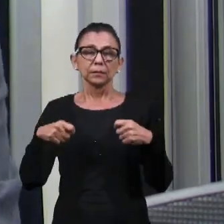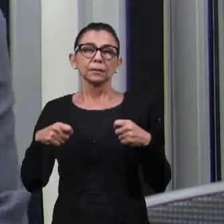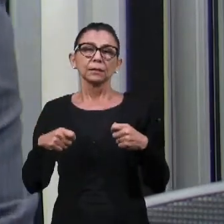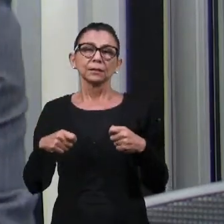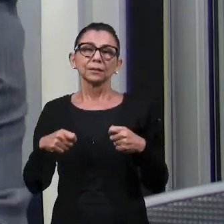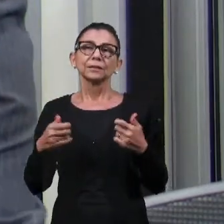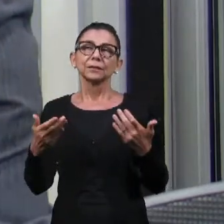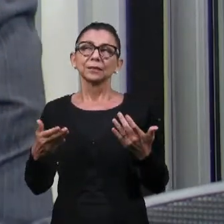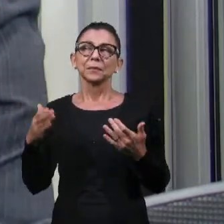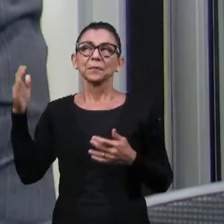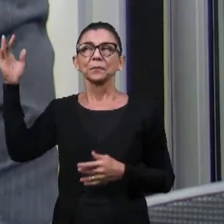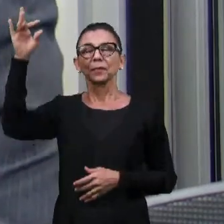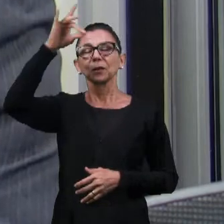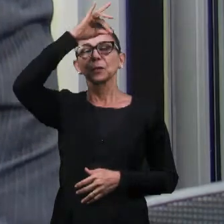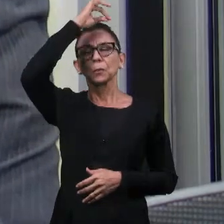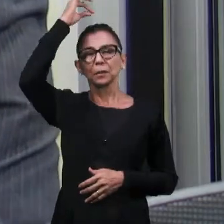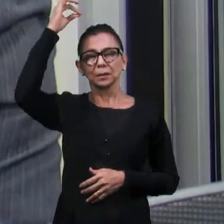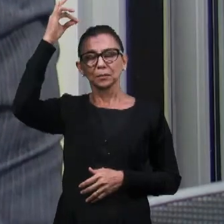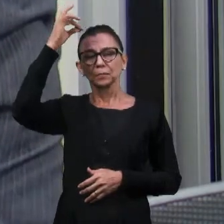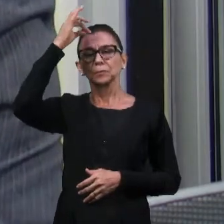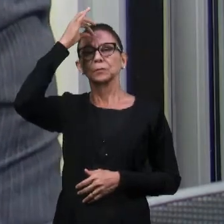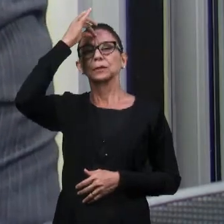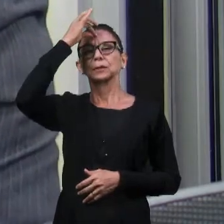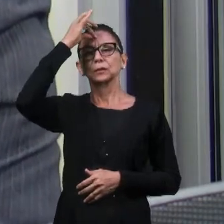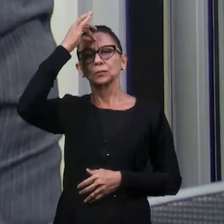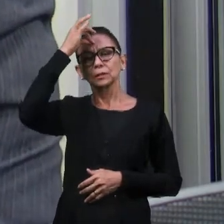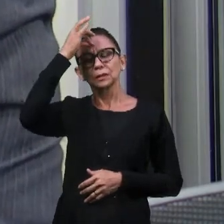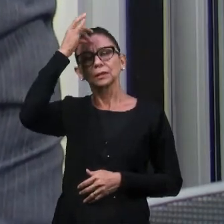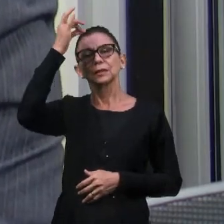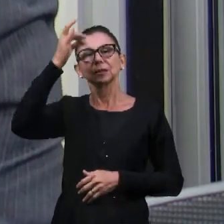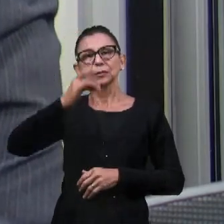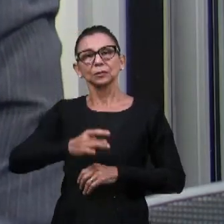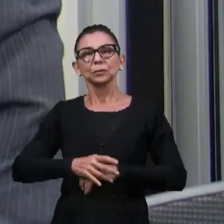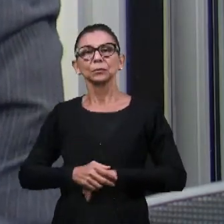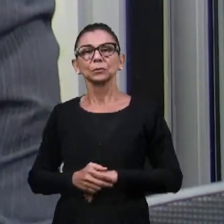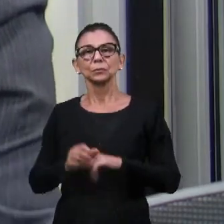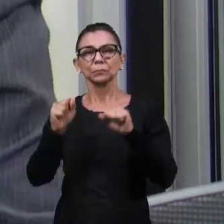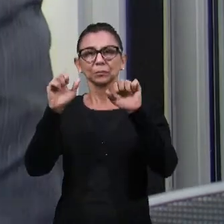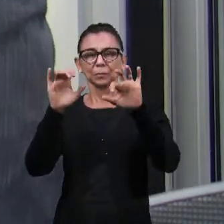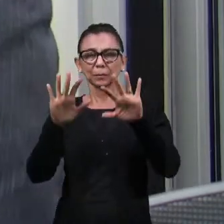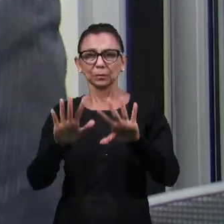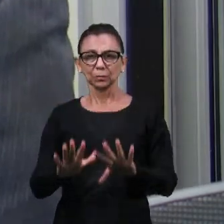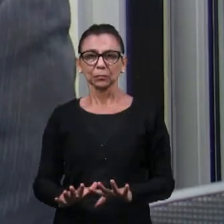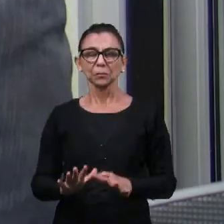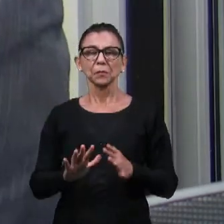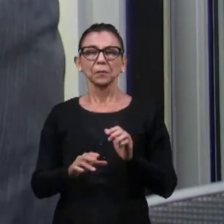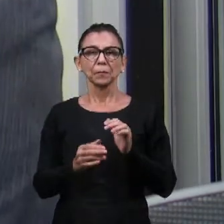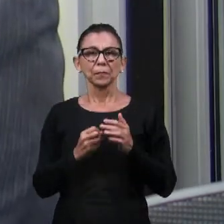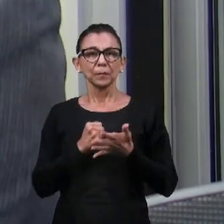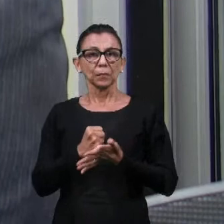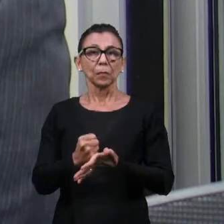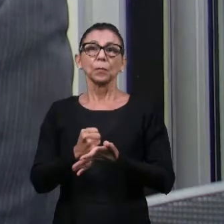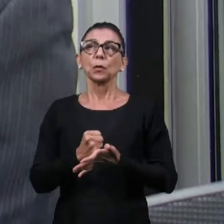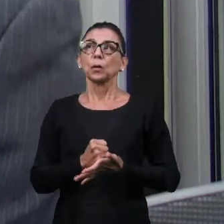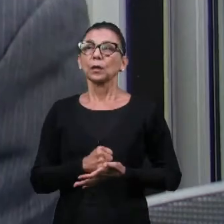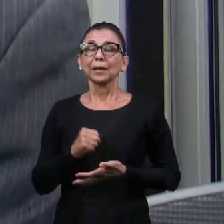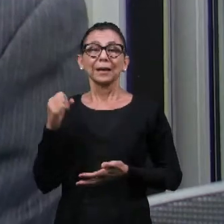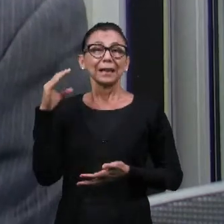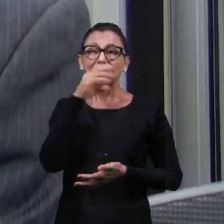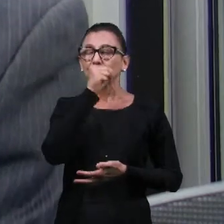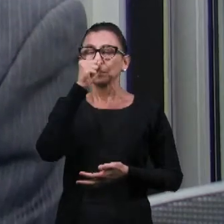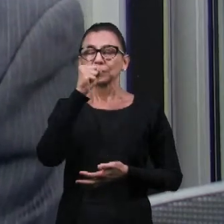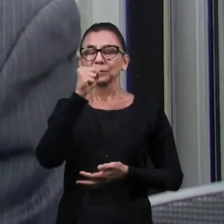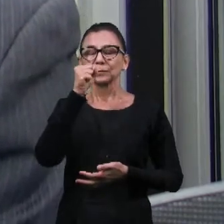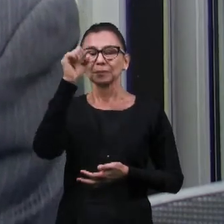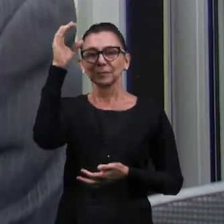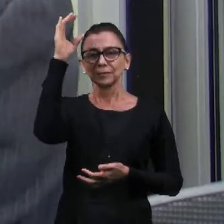confirmou esses sinais na vida da igreja. Isso tivemos que aprender da noite para o dia, mas graças a